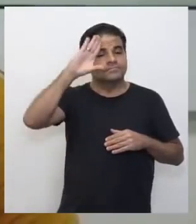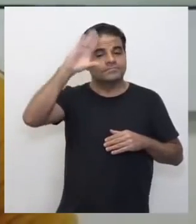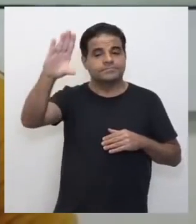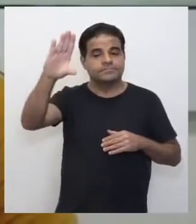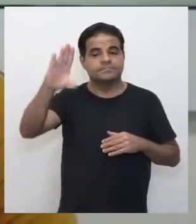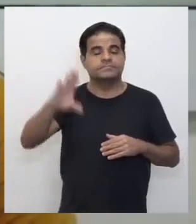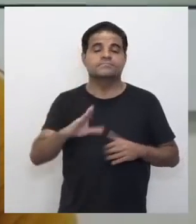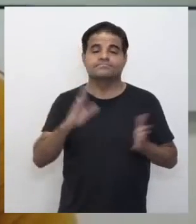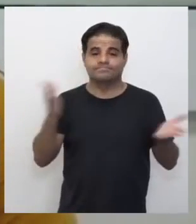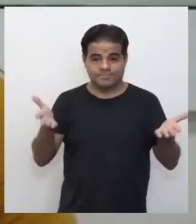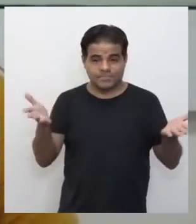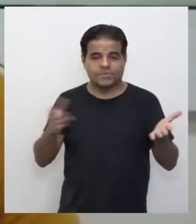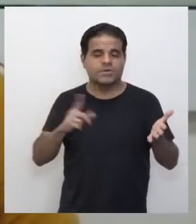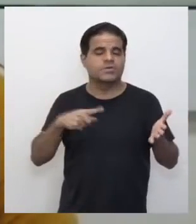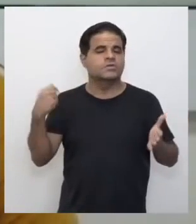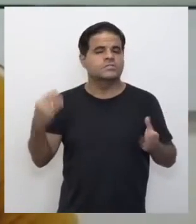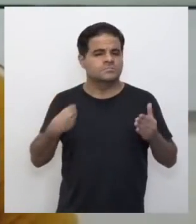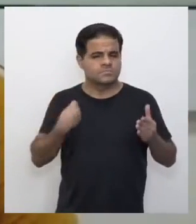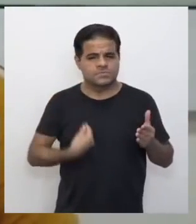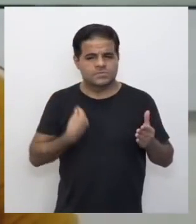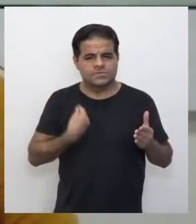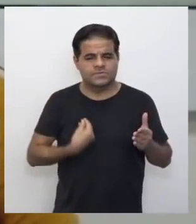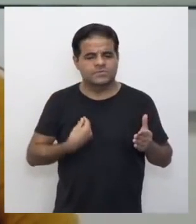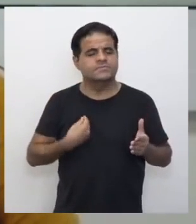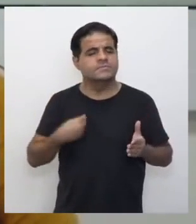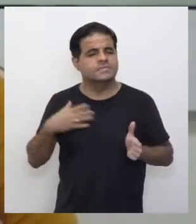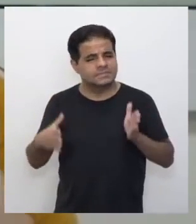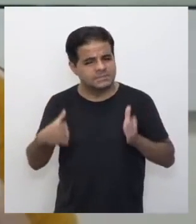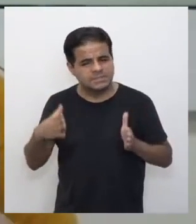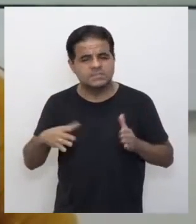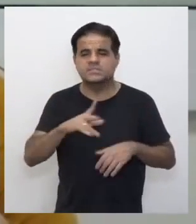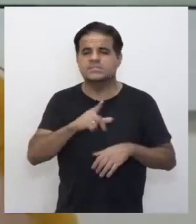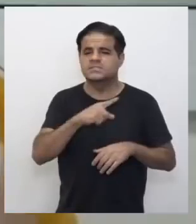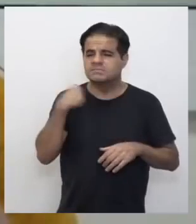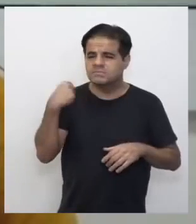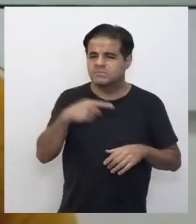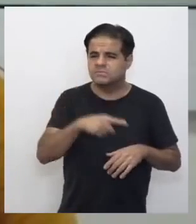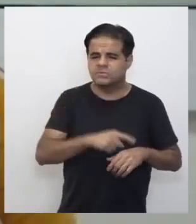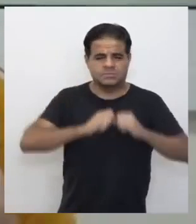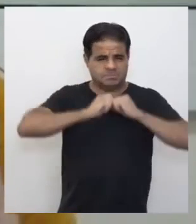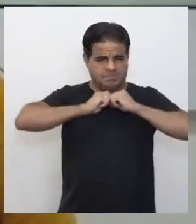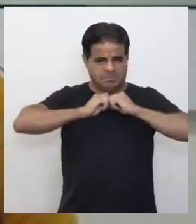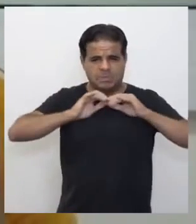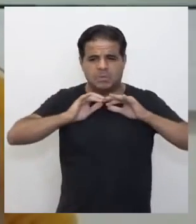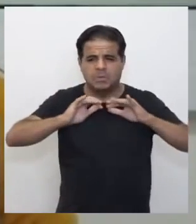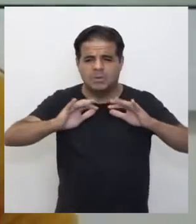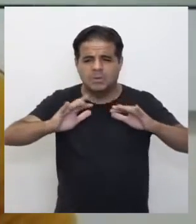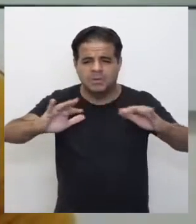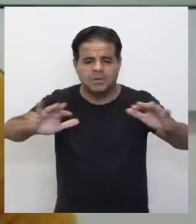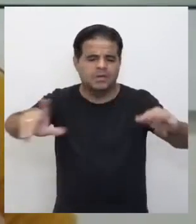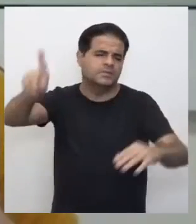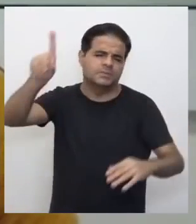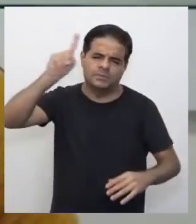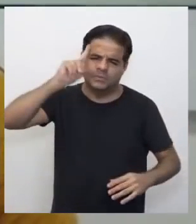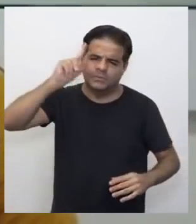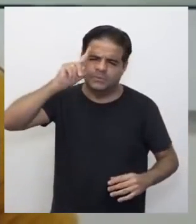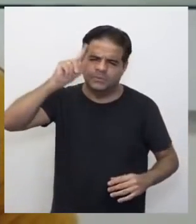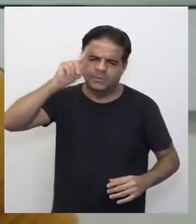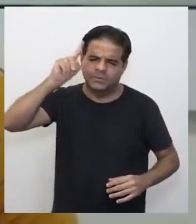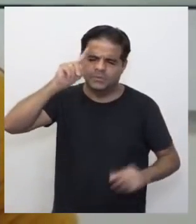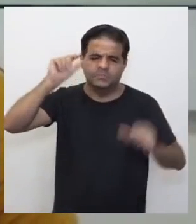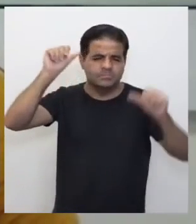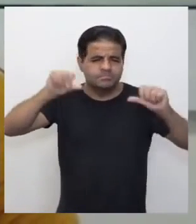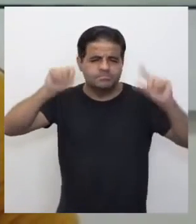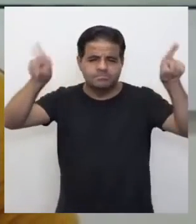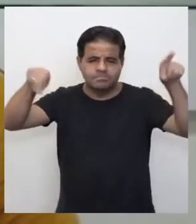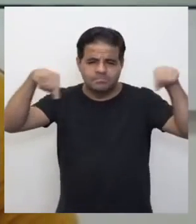principalmente nesses tempos em que a morte vai ganhando traços de cotidianidade cada vez